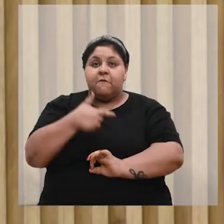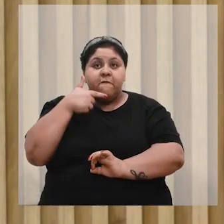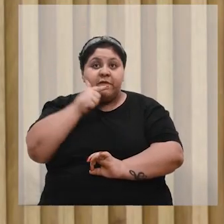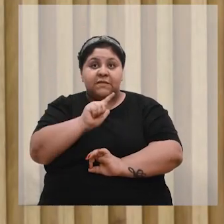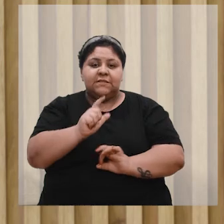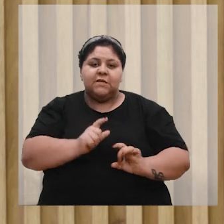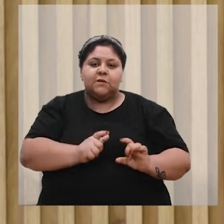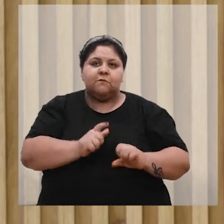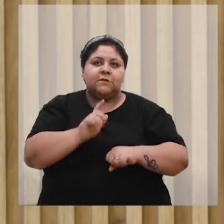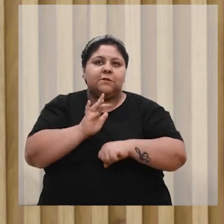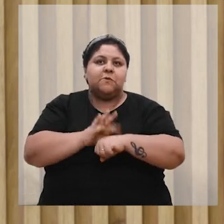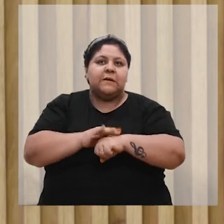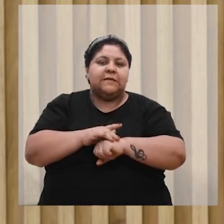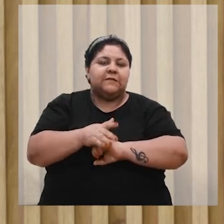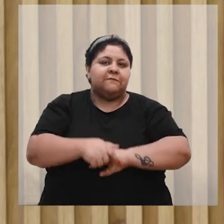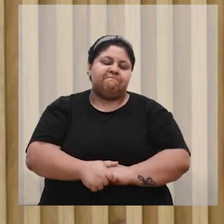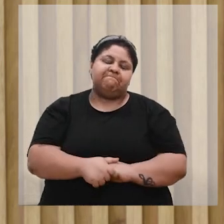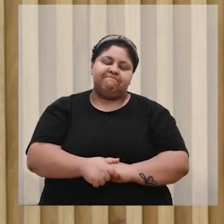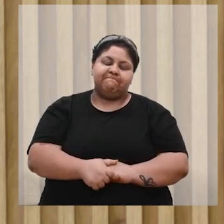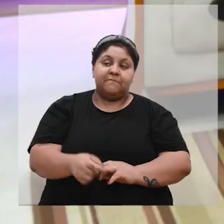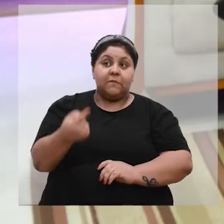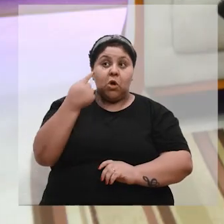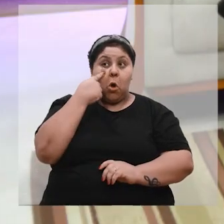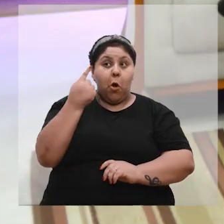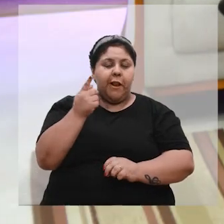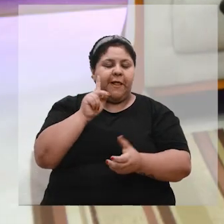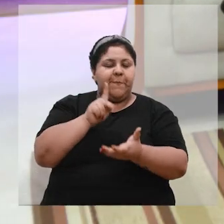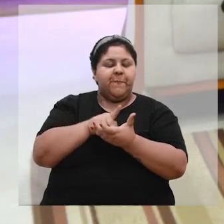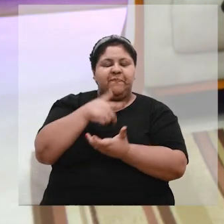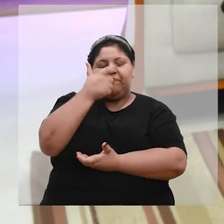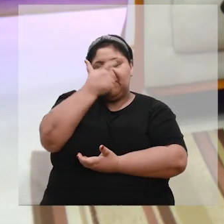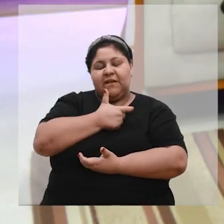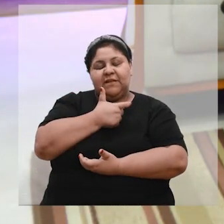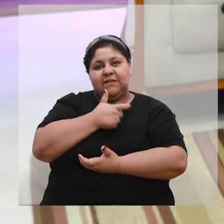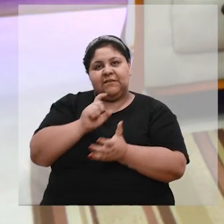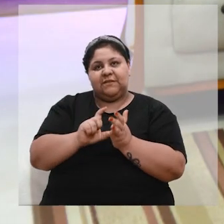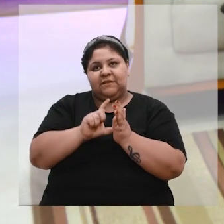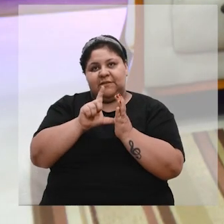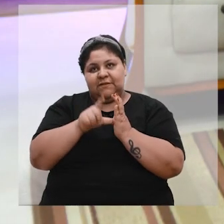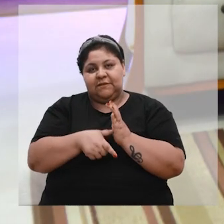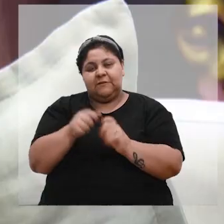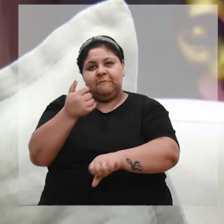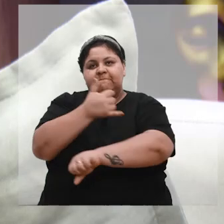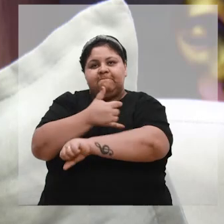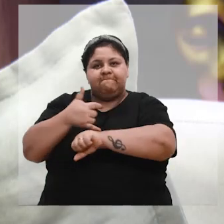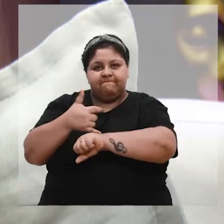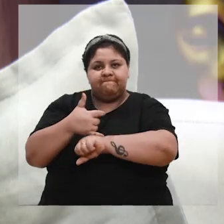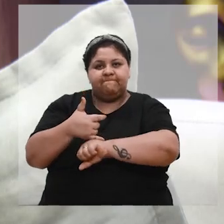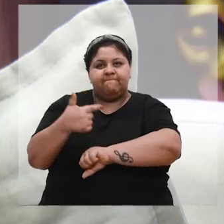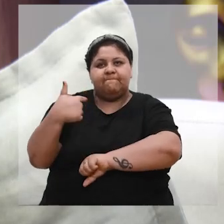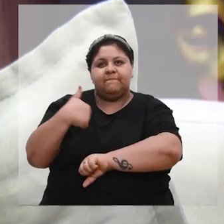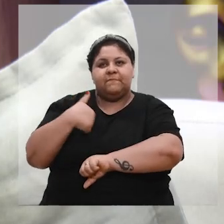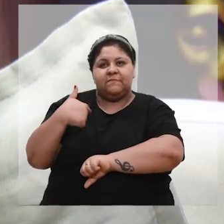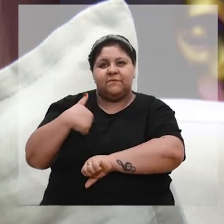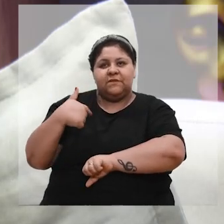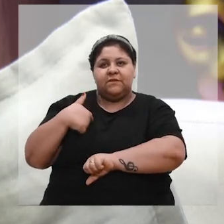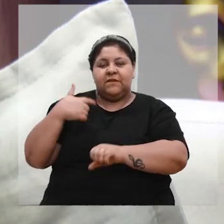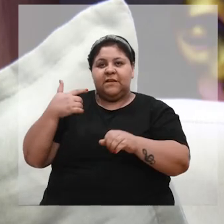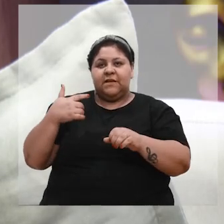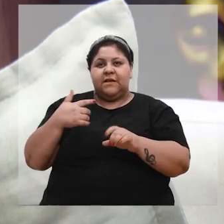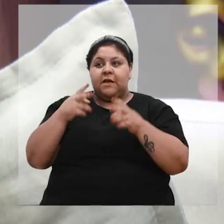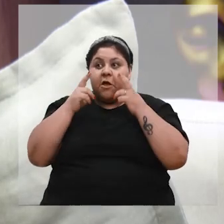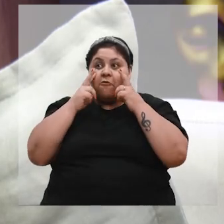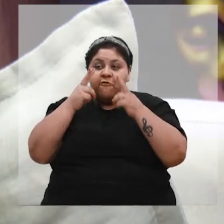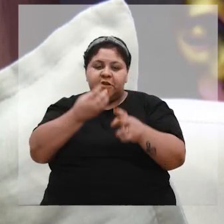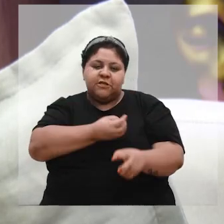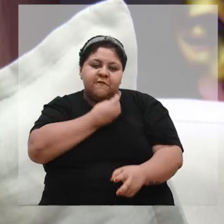encarando e vencendo essa doença, né? Olha, na verdade, eu acho que depois que eu passei por isso, eu